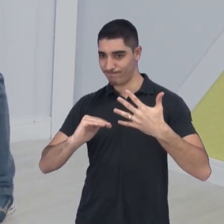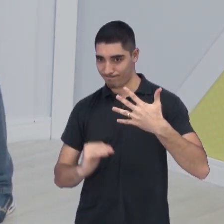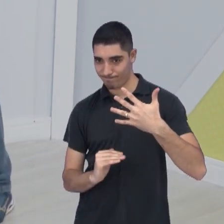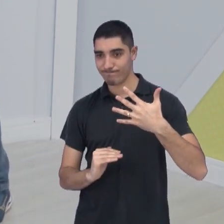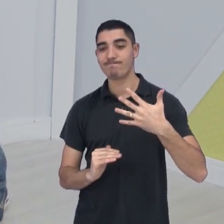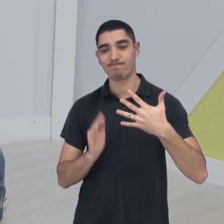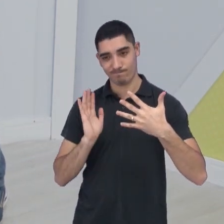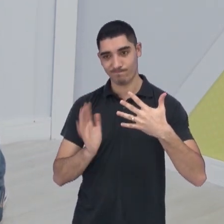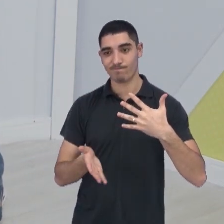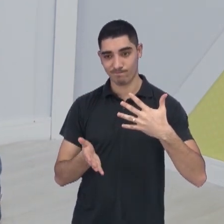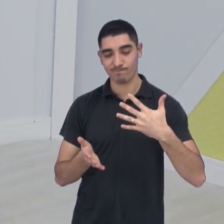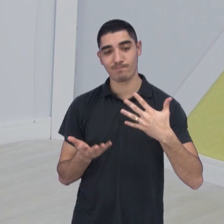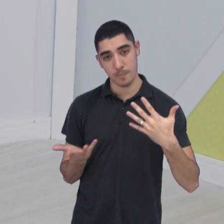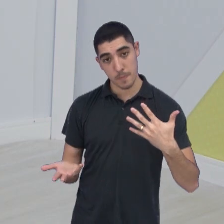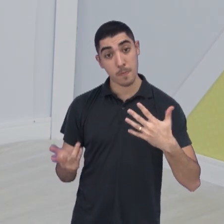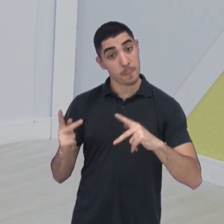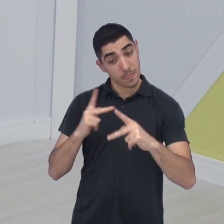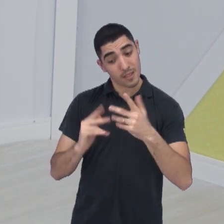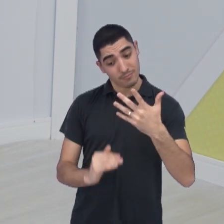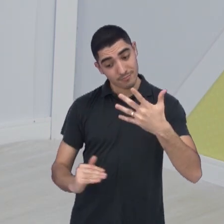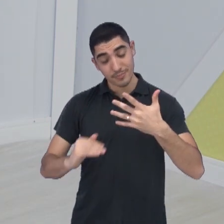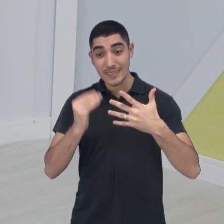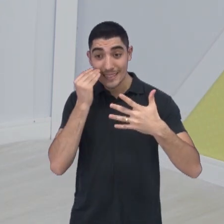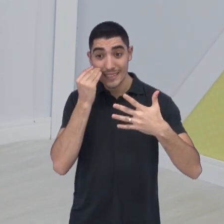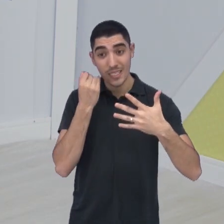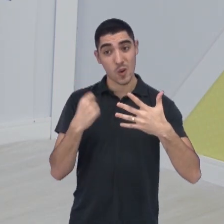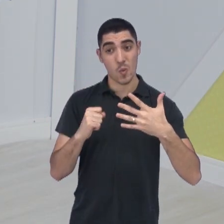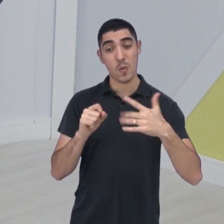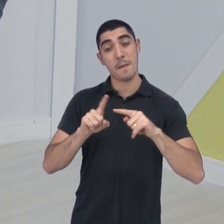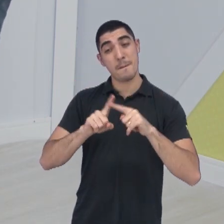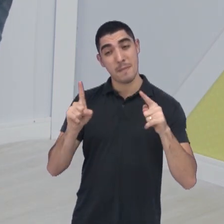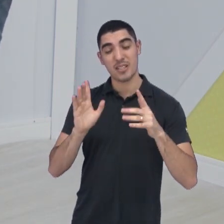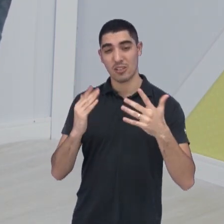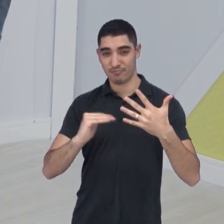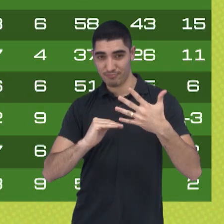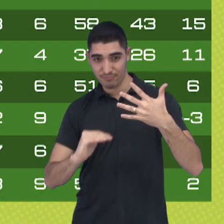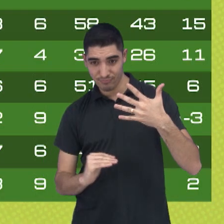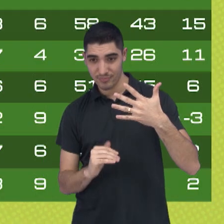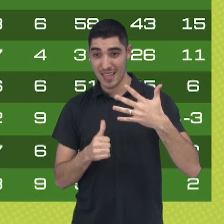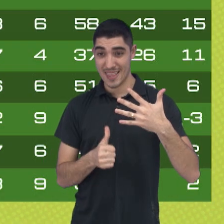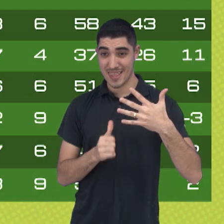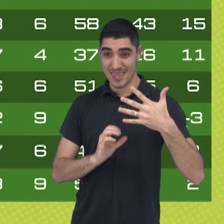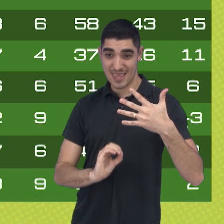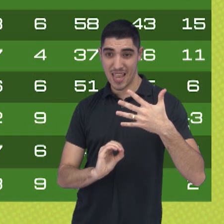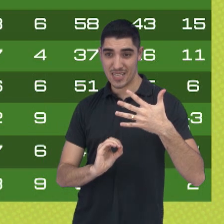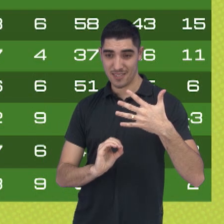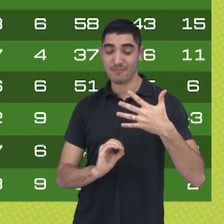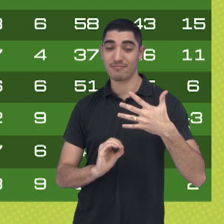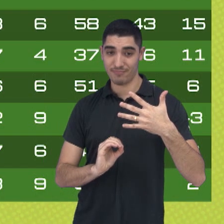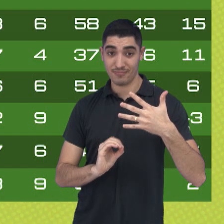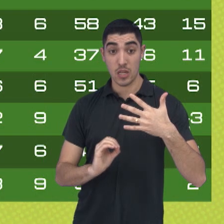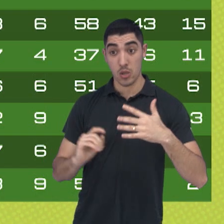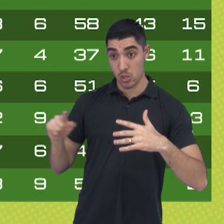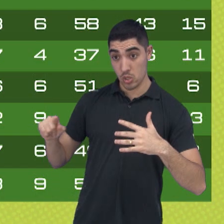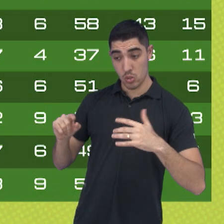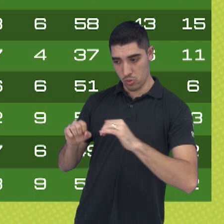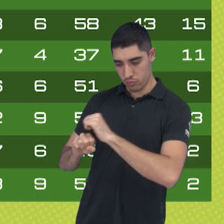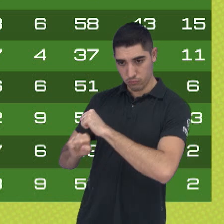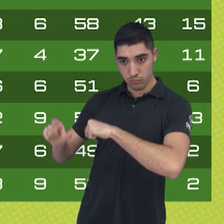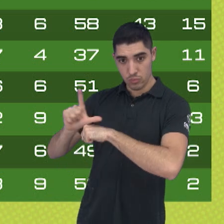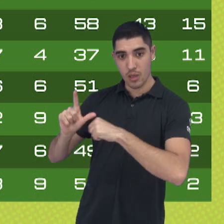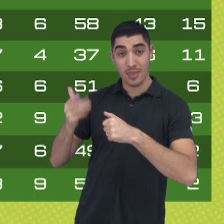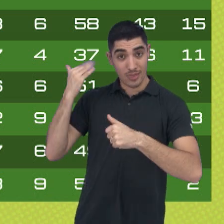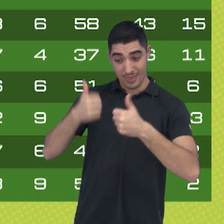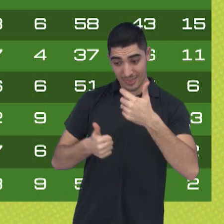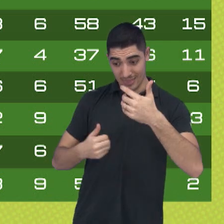classificação. Importante para o São José ficar entre os 8, ainda dá, mas o São José agora caiu para a 10ª posição e o São Lourenço subiu uma, estava na